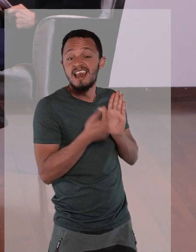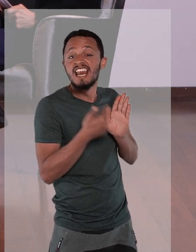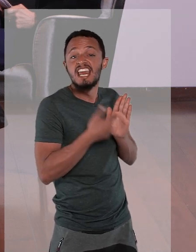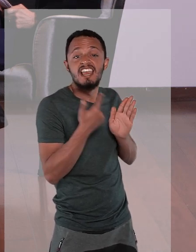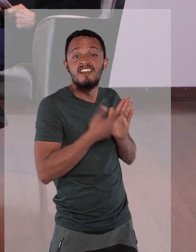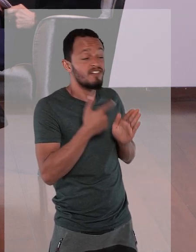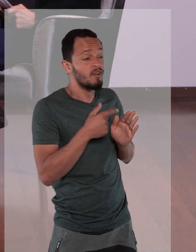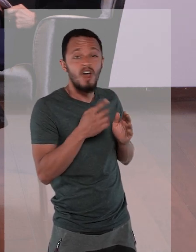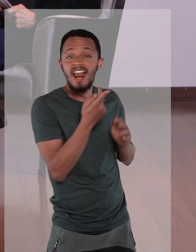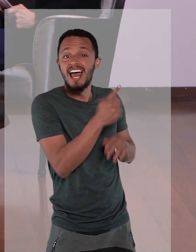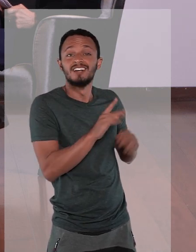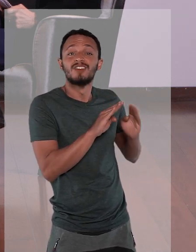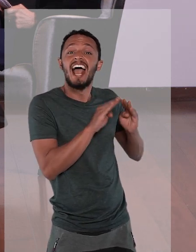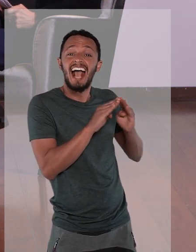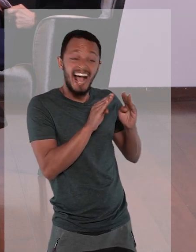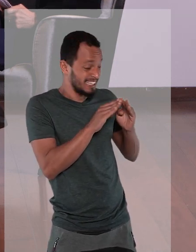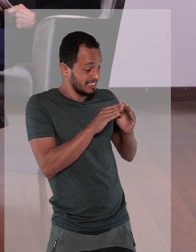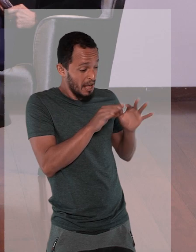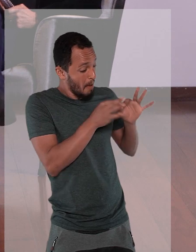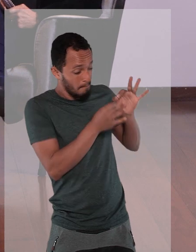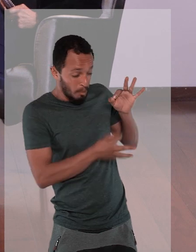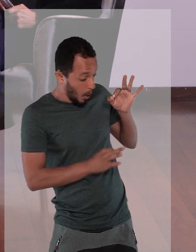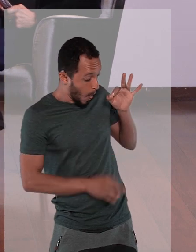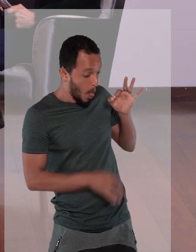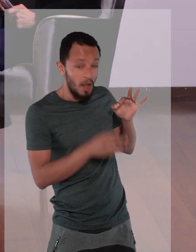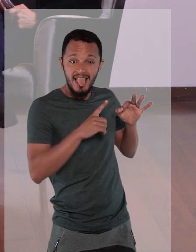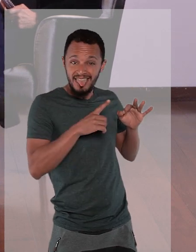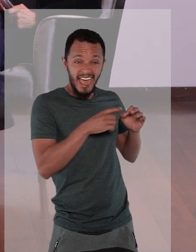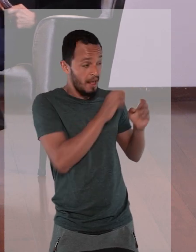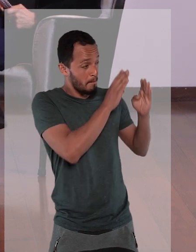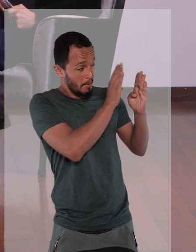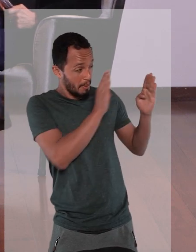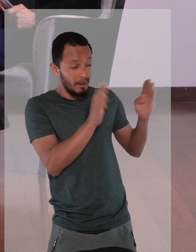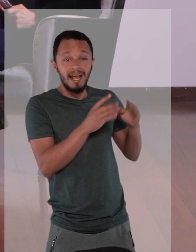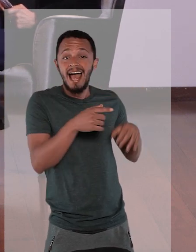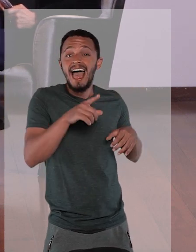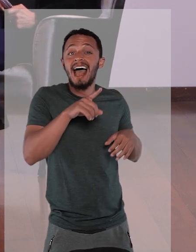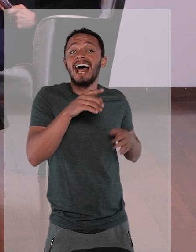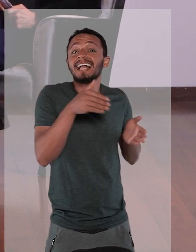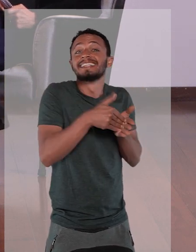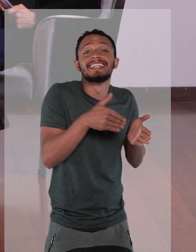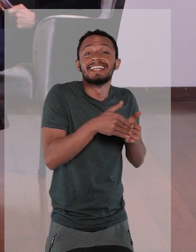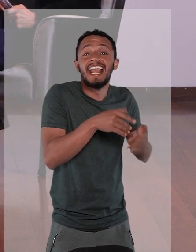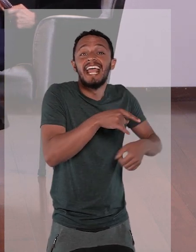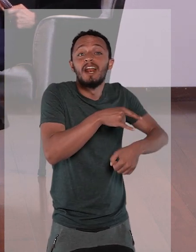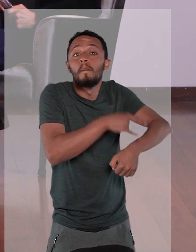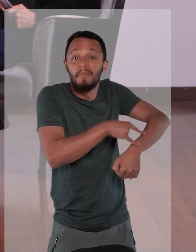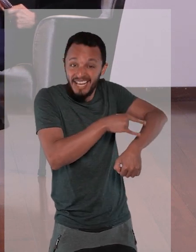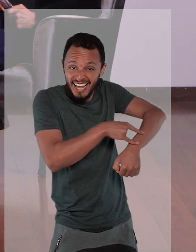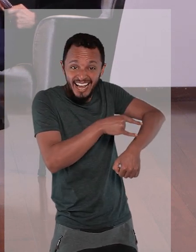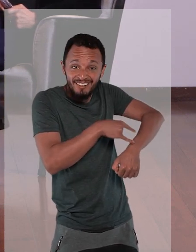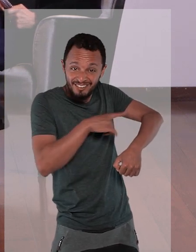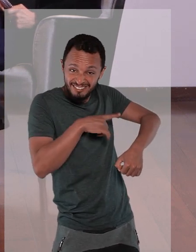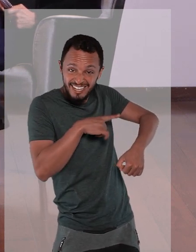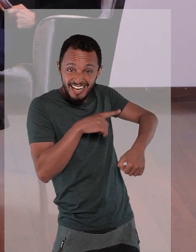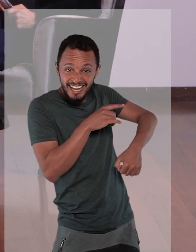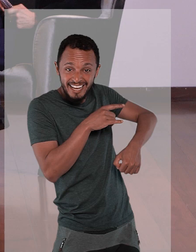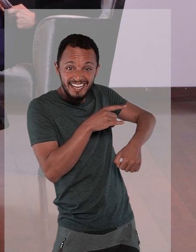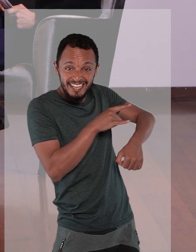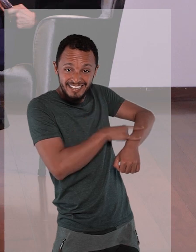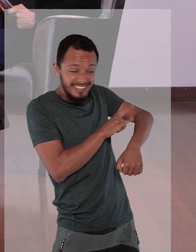É verdade. É verdade. Então, assim, é isso, né? Foi uma experiência muito dura,